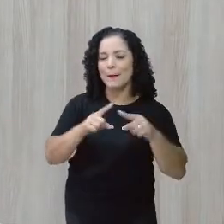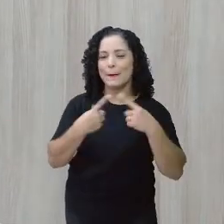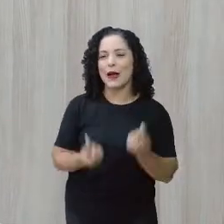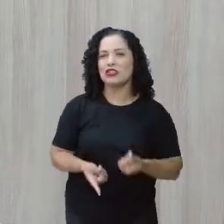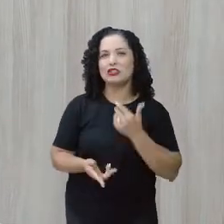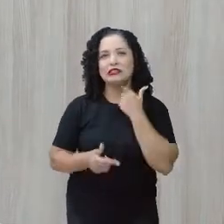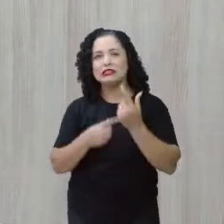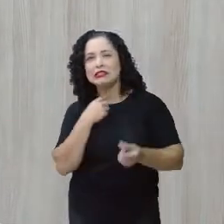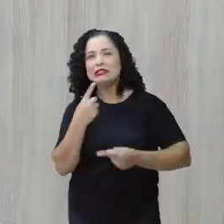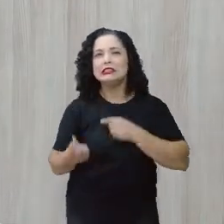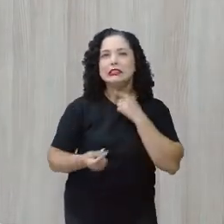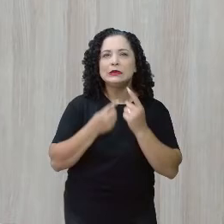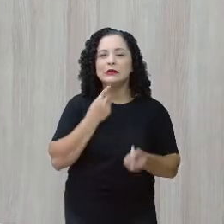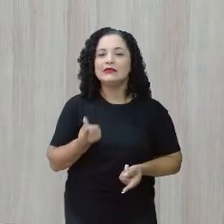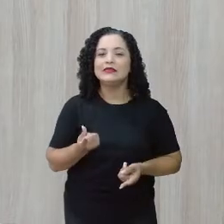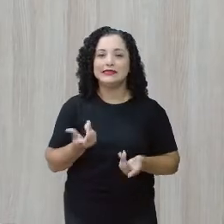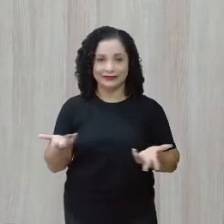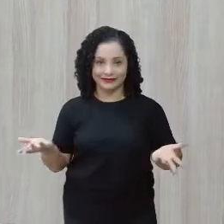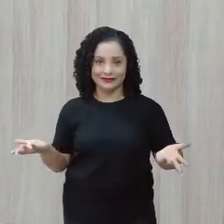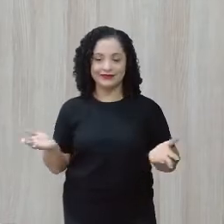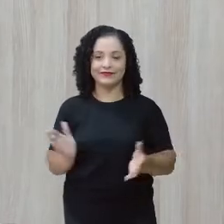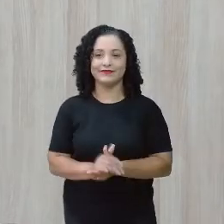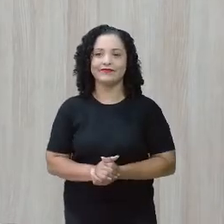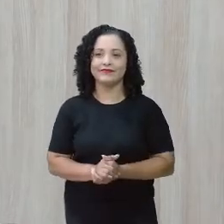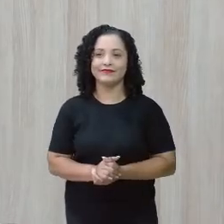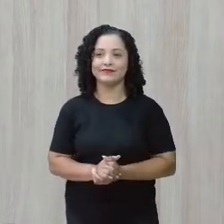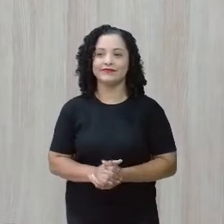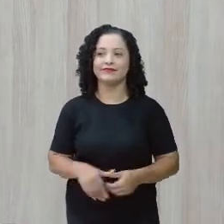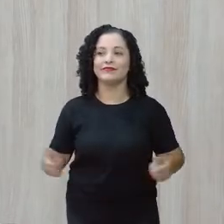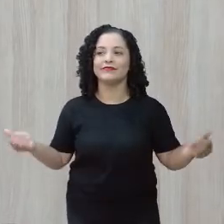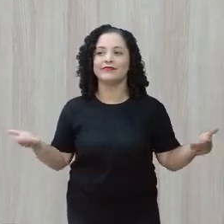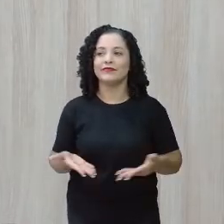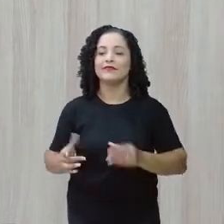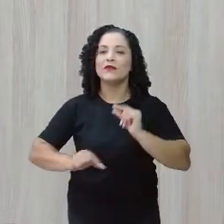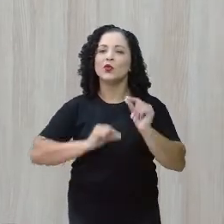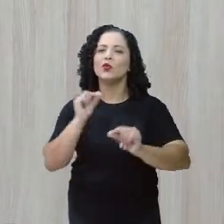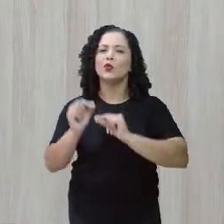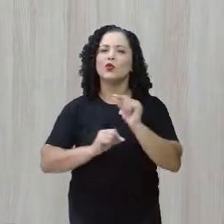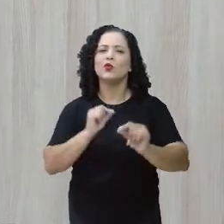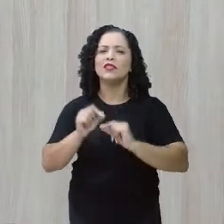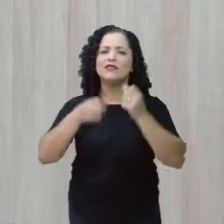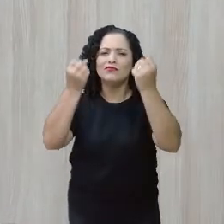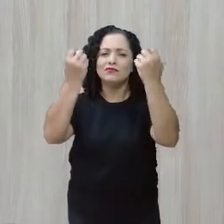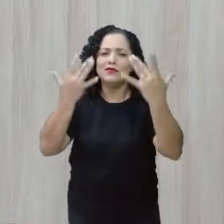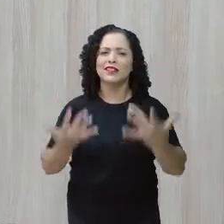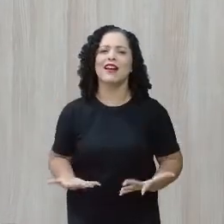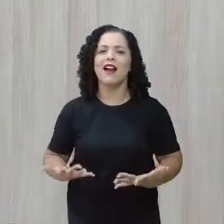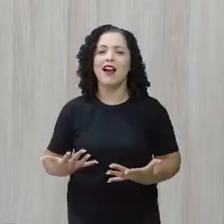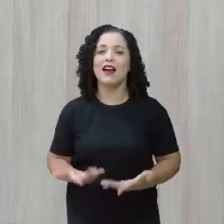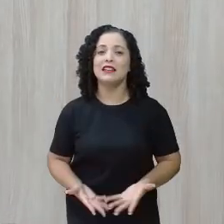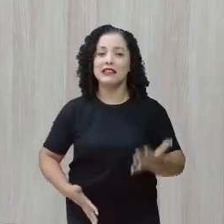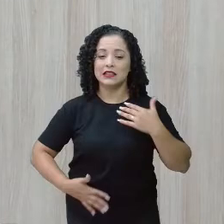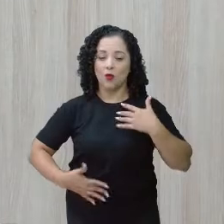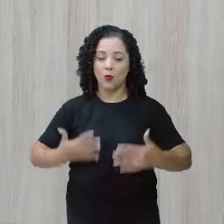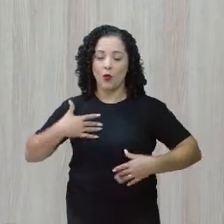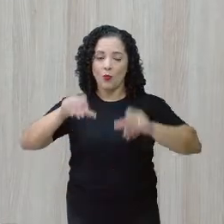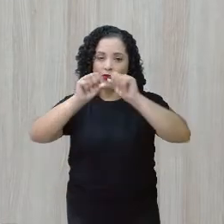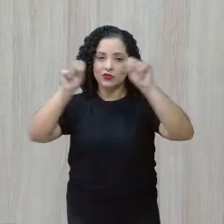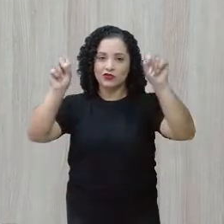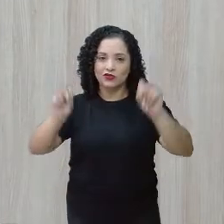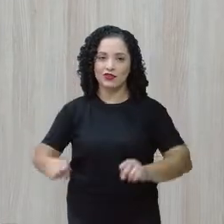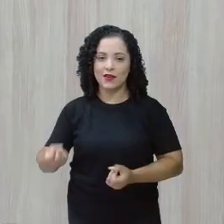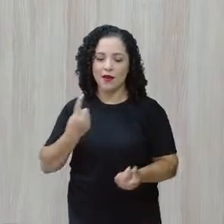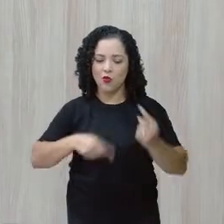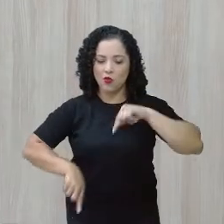dúvida, né? E aí a gente vai... vamos dizer assim, o que é que eu tenho para falar, né, em relação a esse sistema